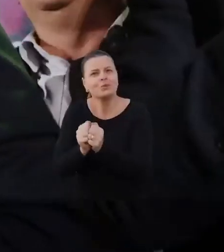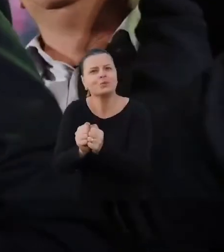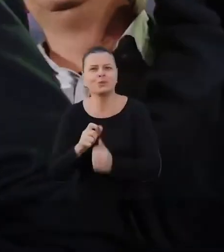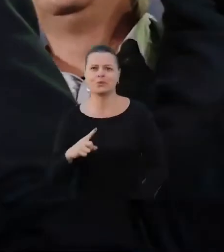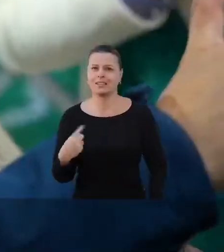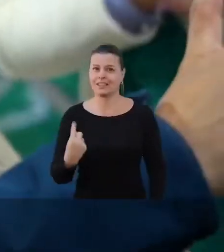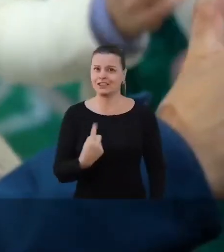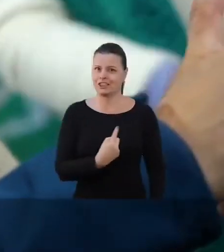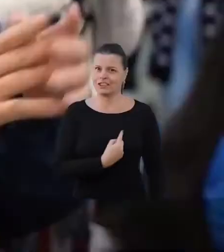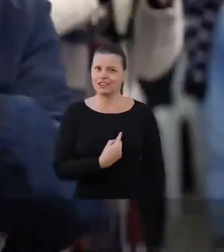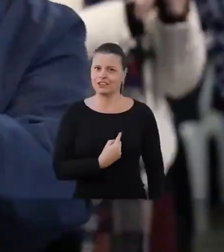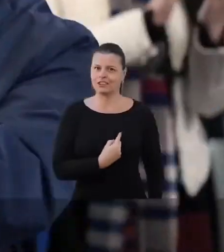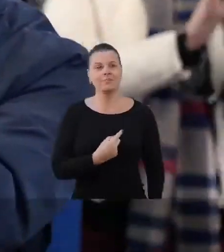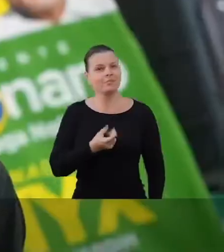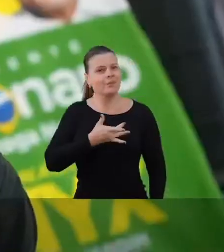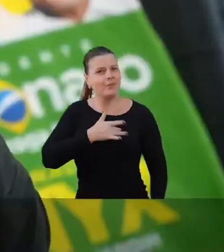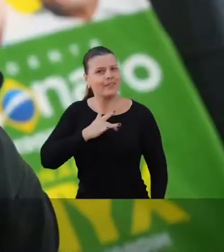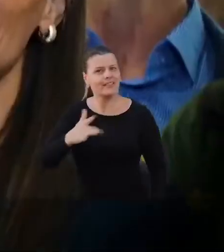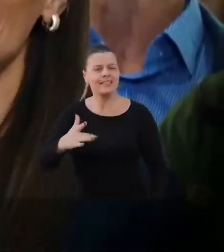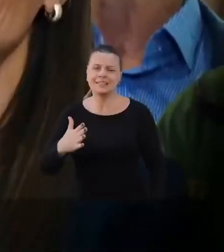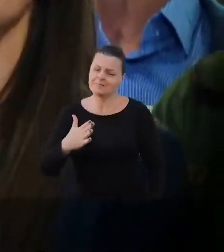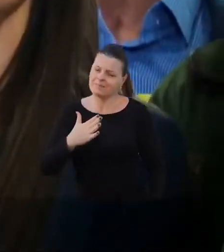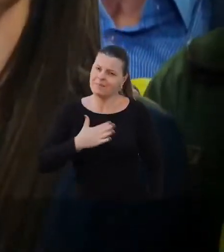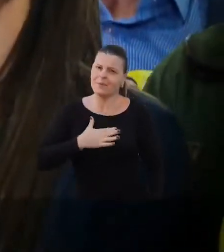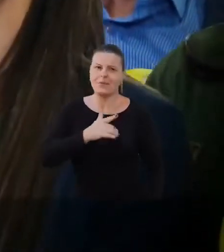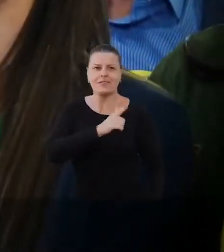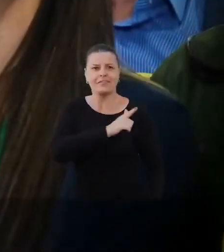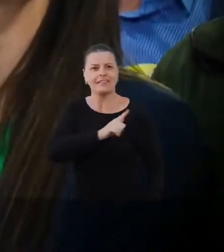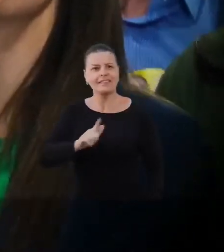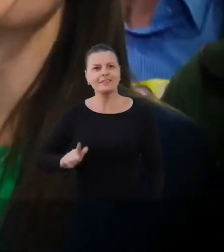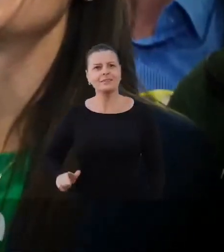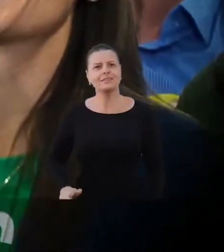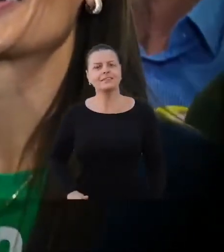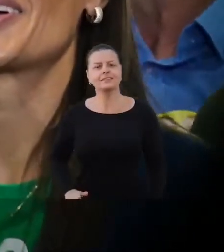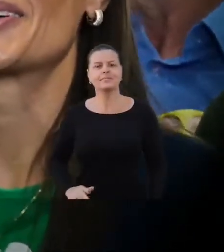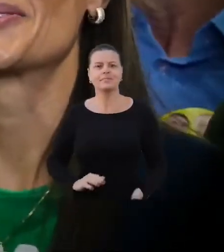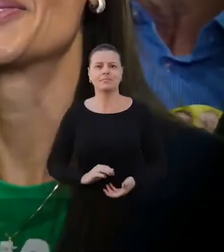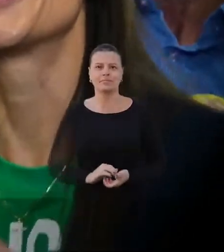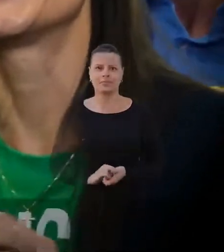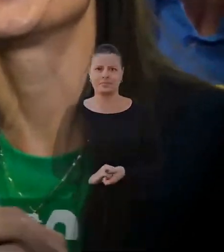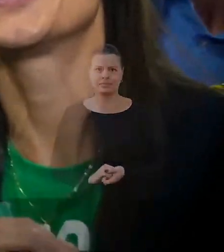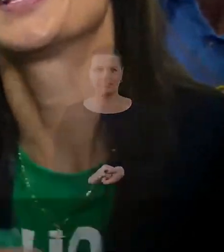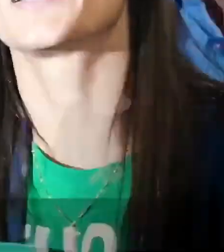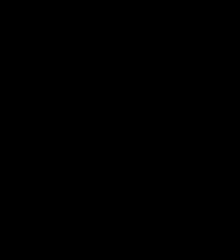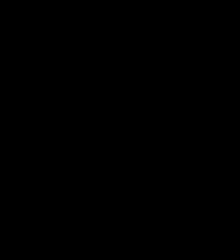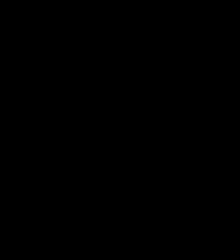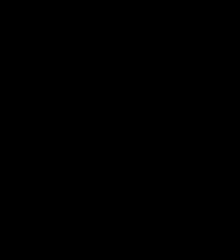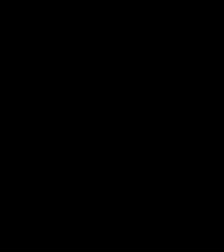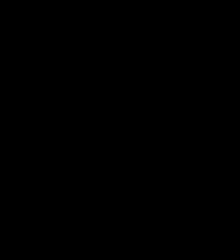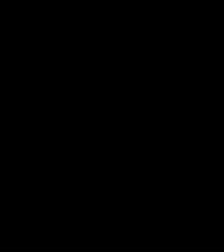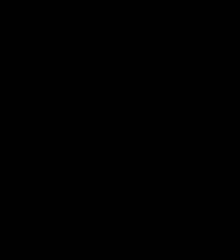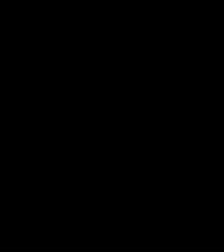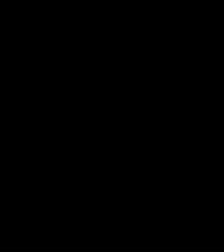Sempre ao lado da gente, Onix, meu governador. 22.